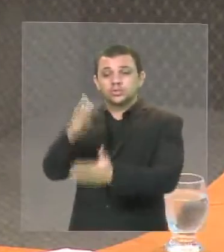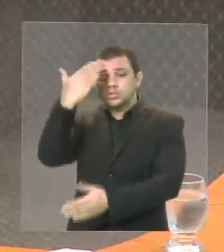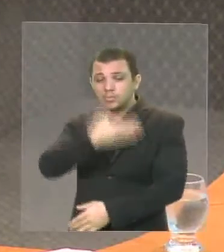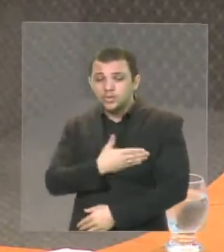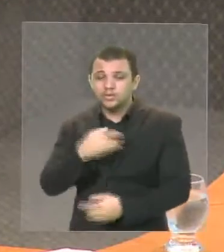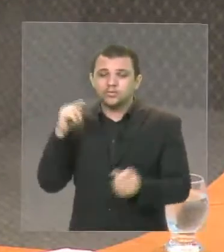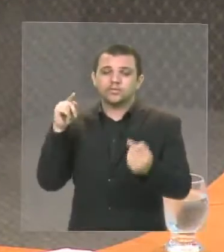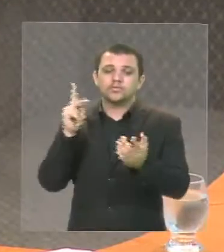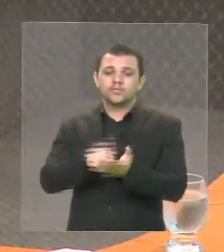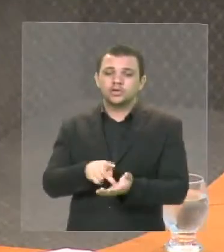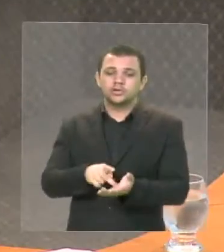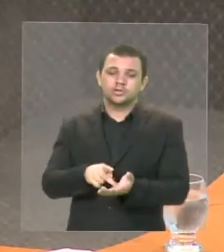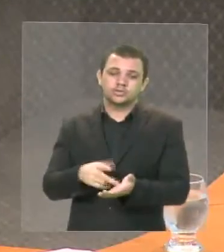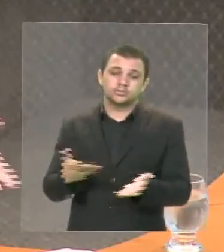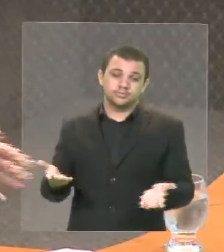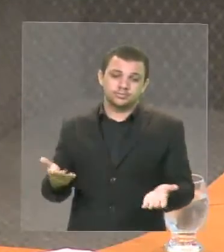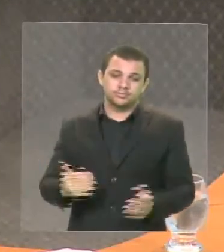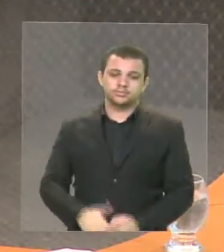tribuna.